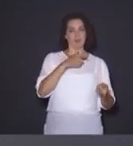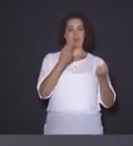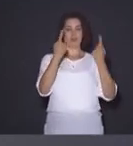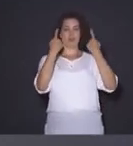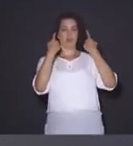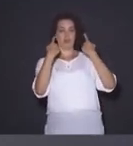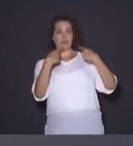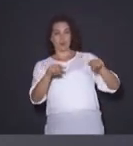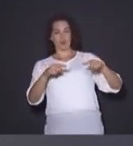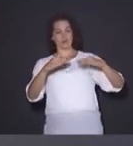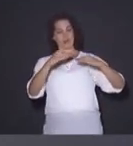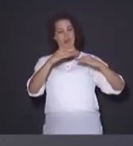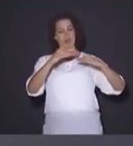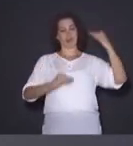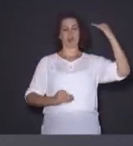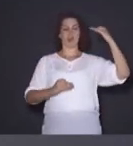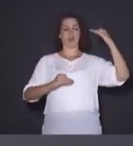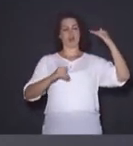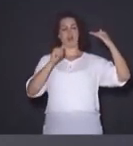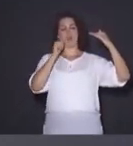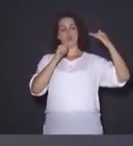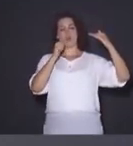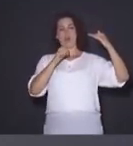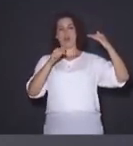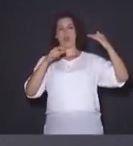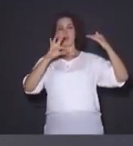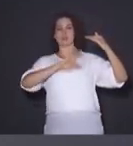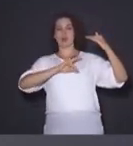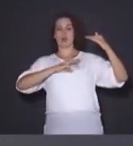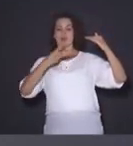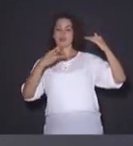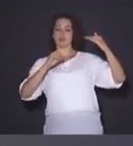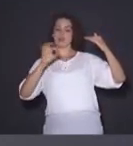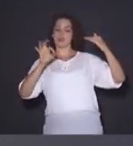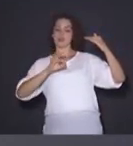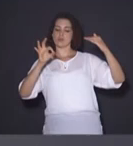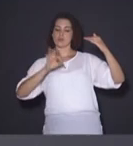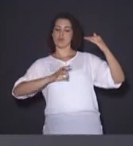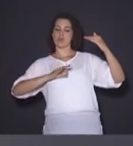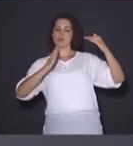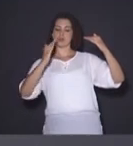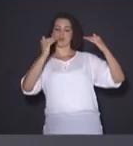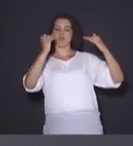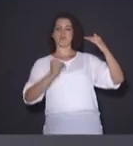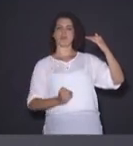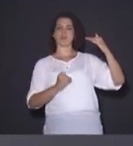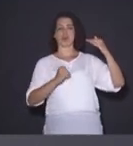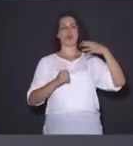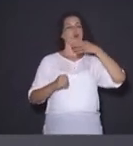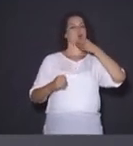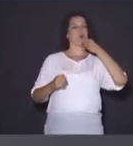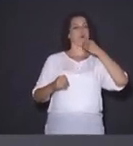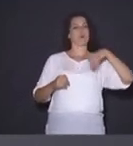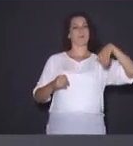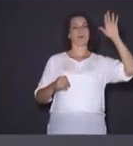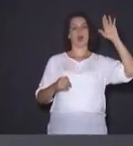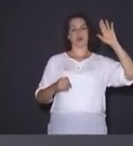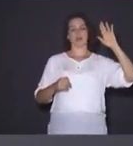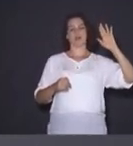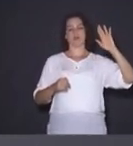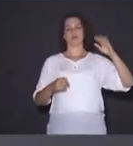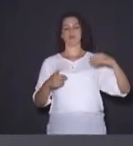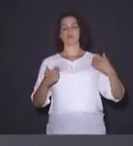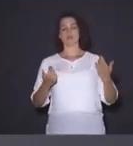que faz com que mulheres ganhem 30% a menos que homens nef que faz com que as mulheres tenham determinado o seu espaço na